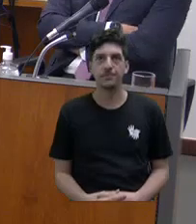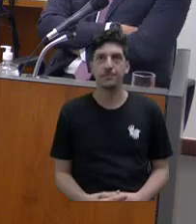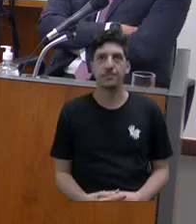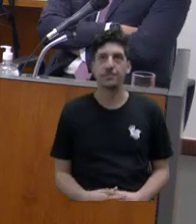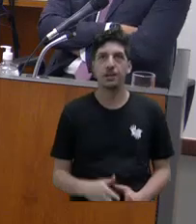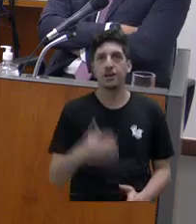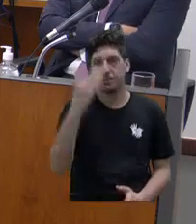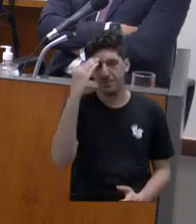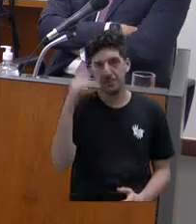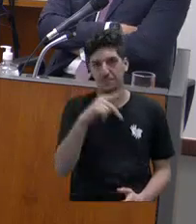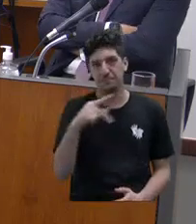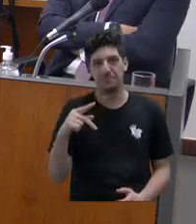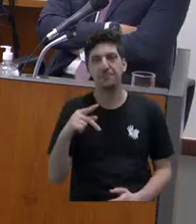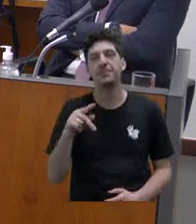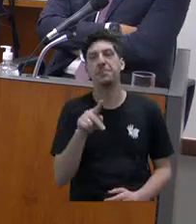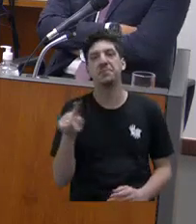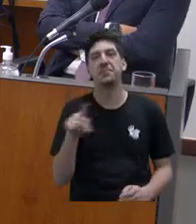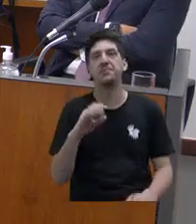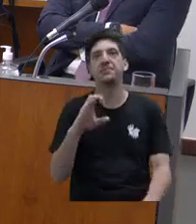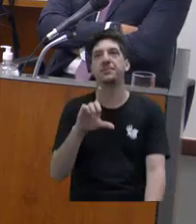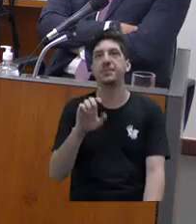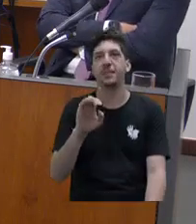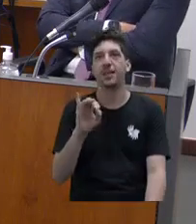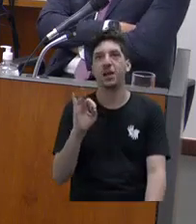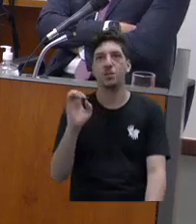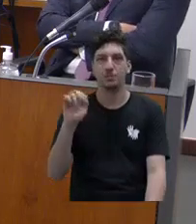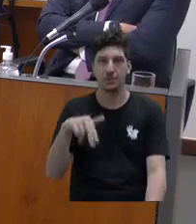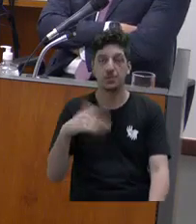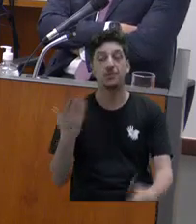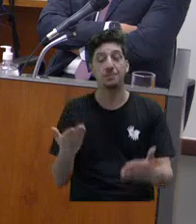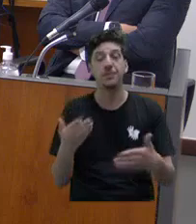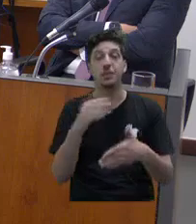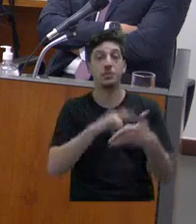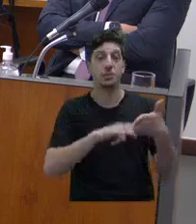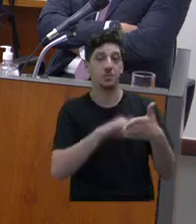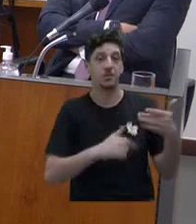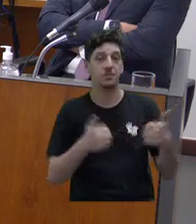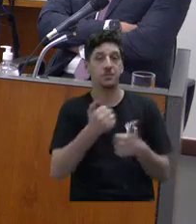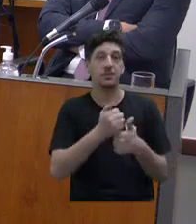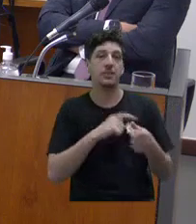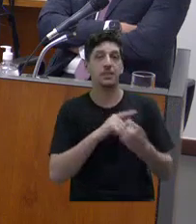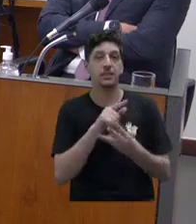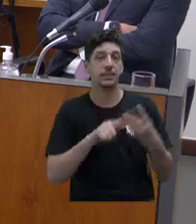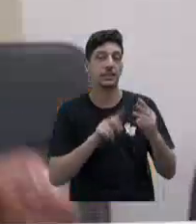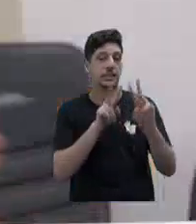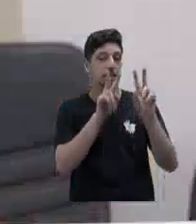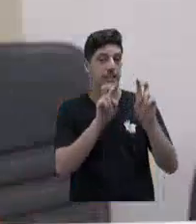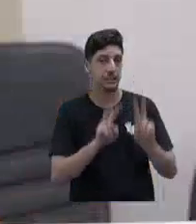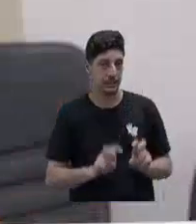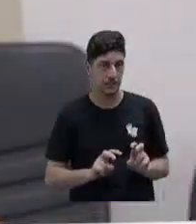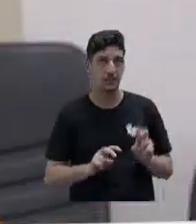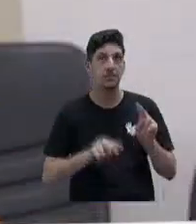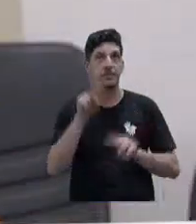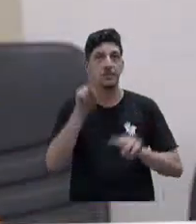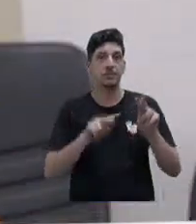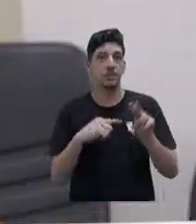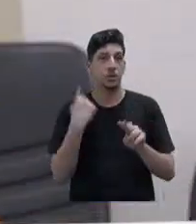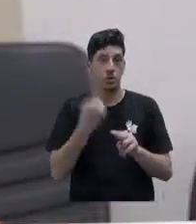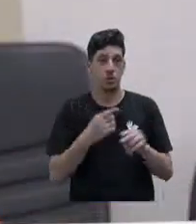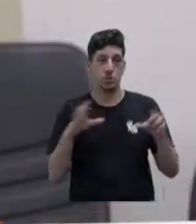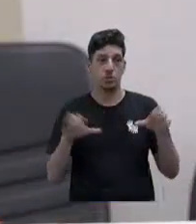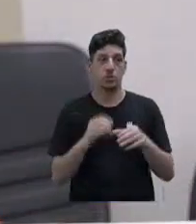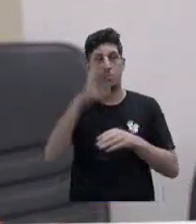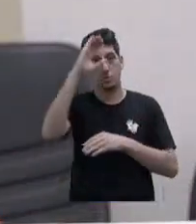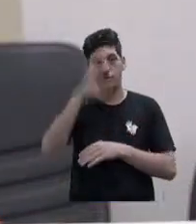presidente, professor Cleiton. O substitutivo ele traz três questões que, na avaliação nossa e do Conselho,